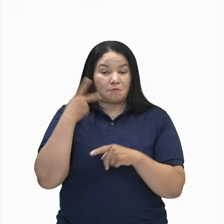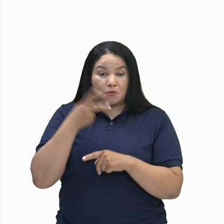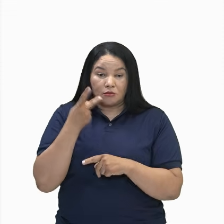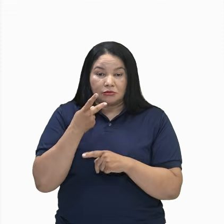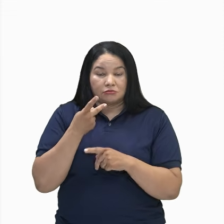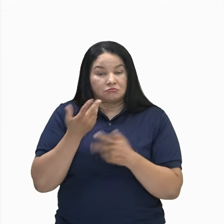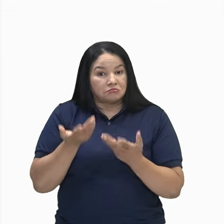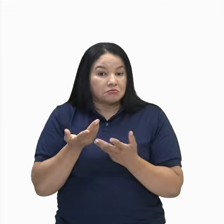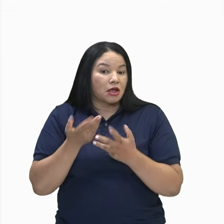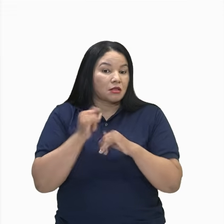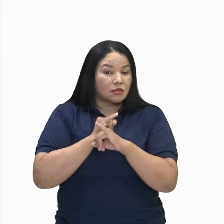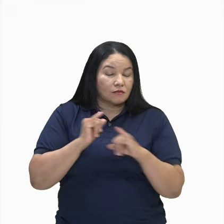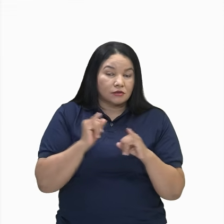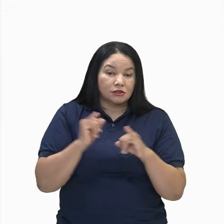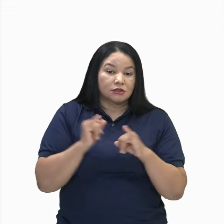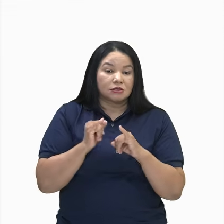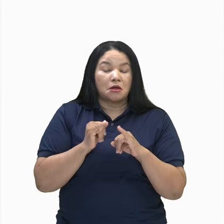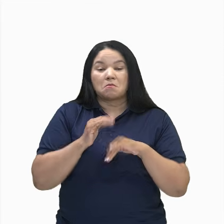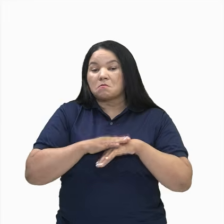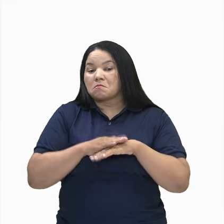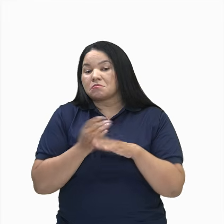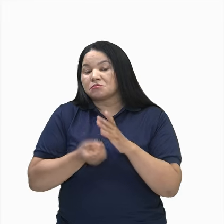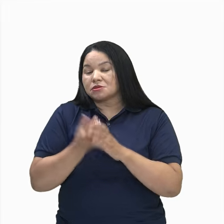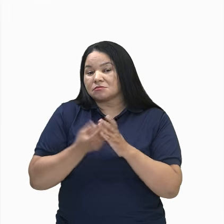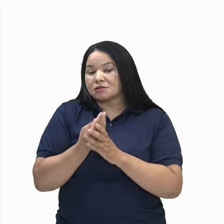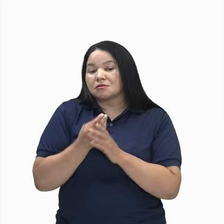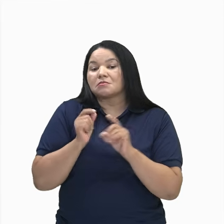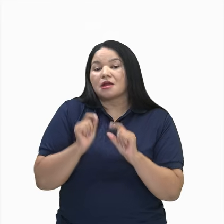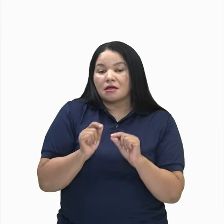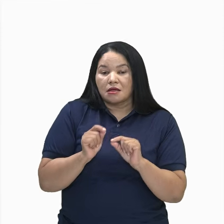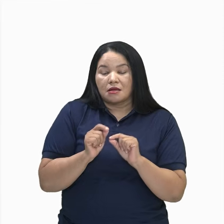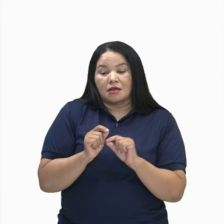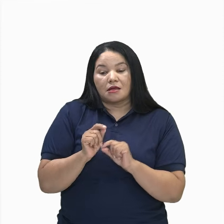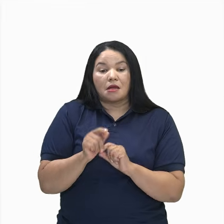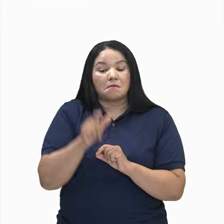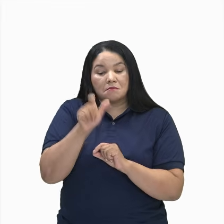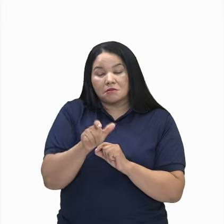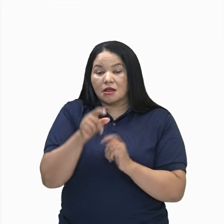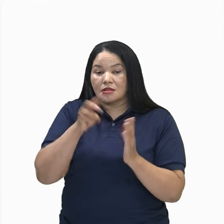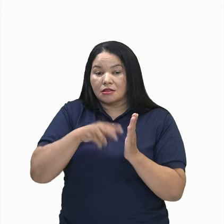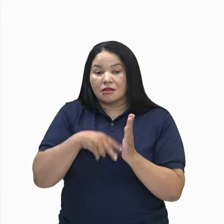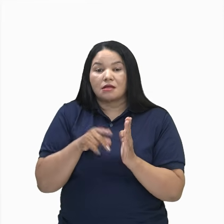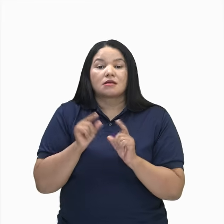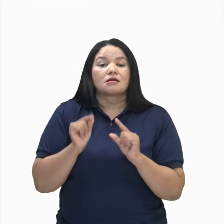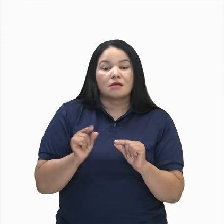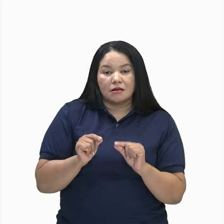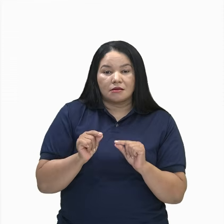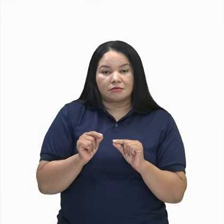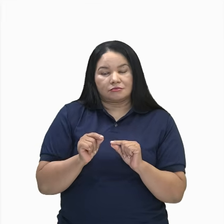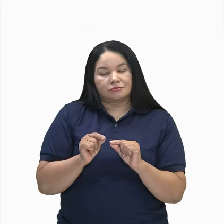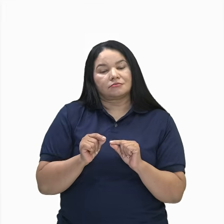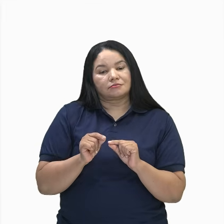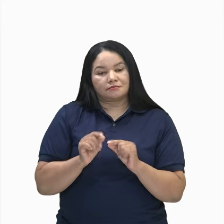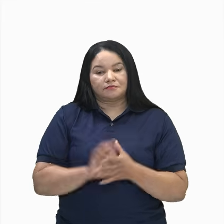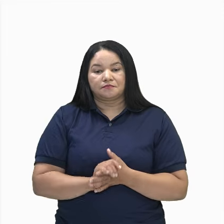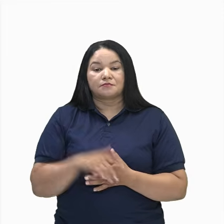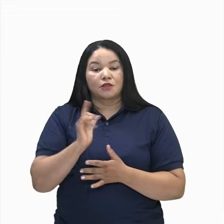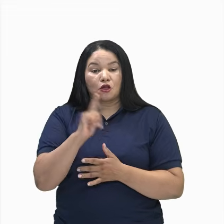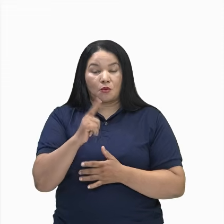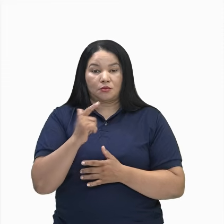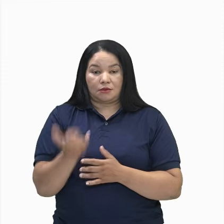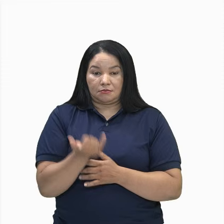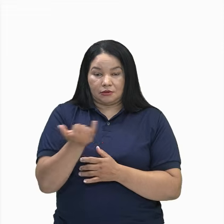notícia foi escrita por quem? Para quem, tá? Um outro ponto importante.